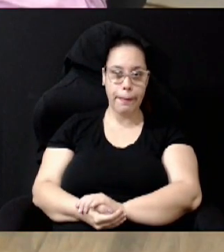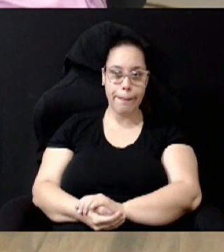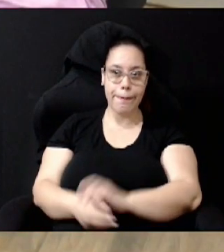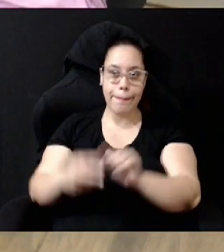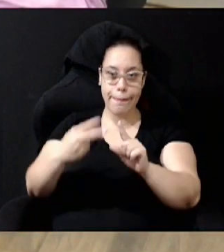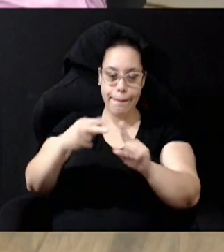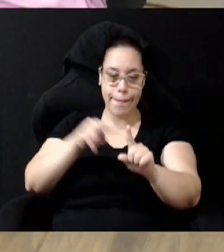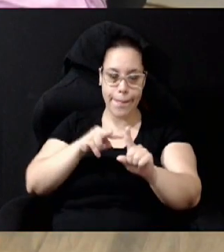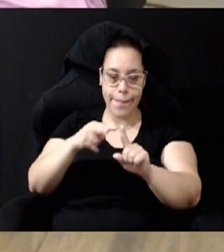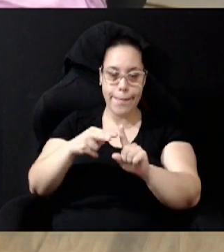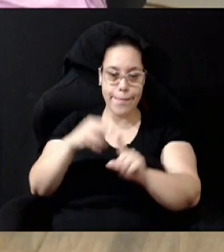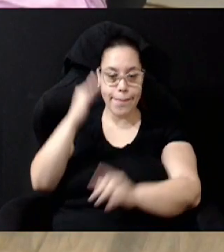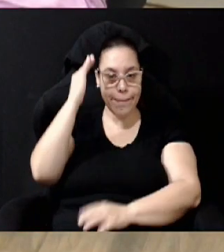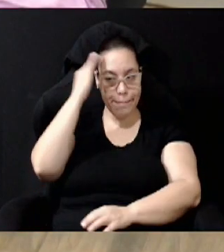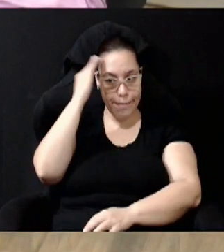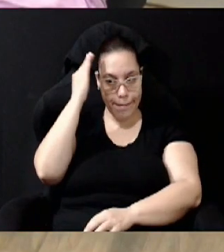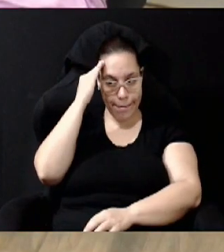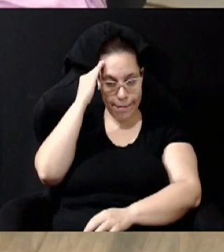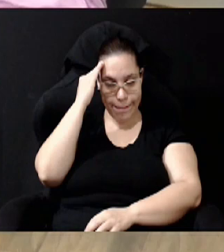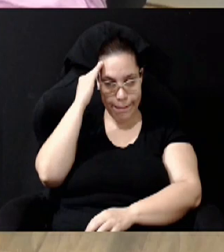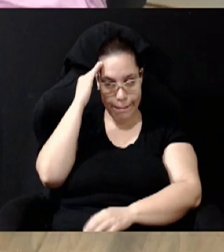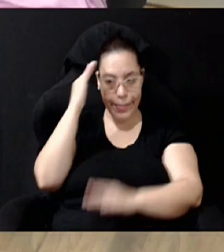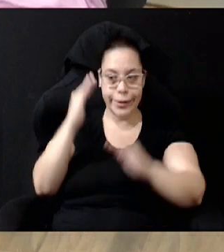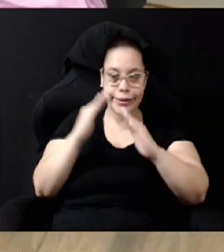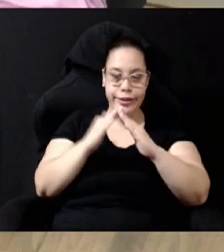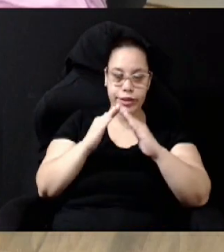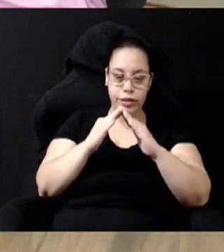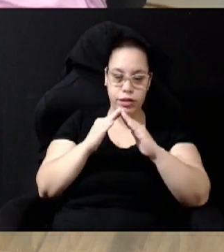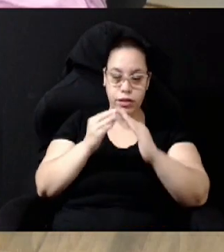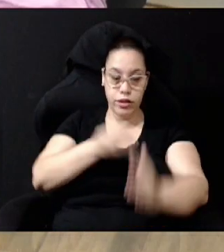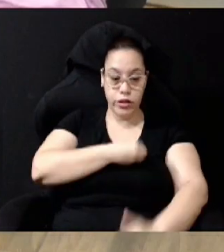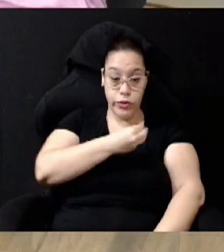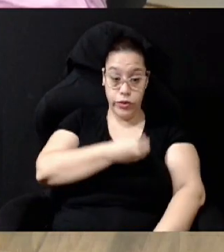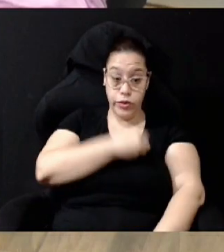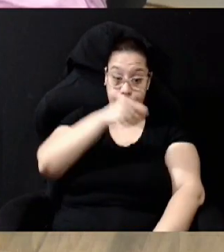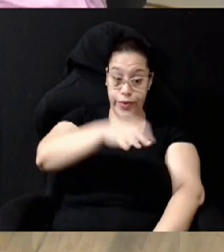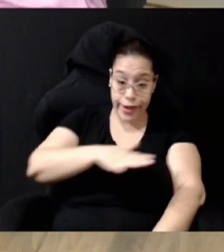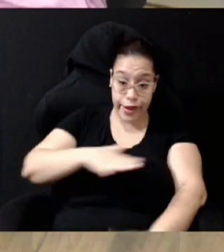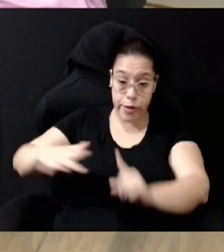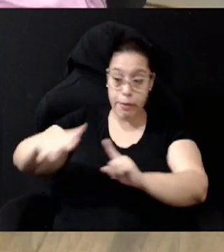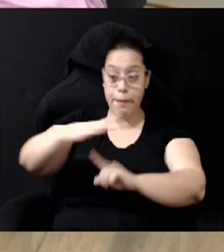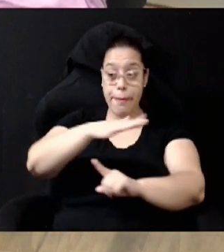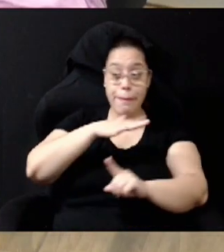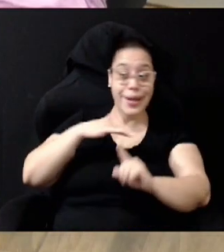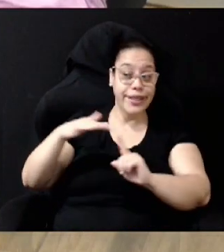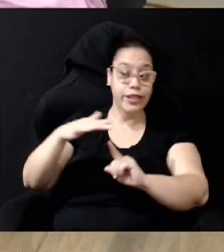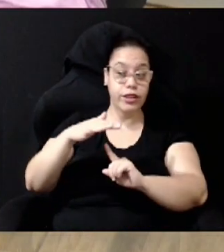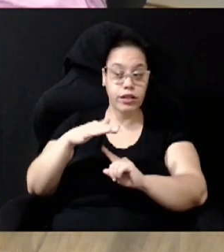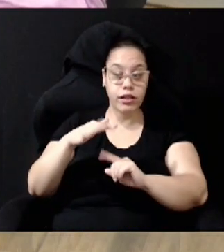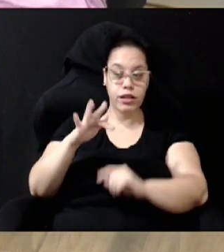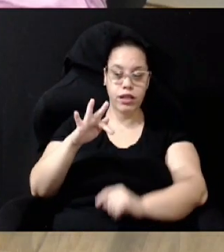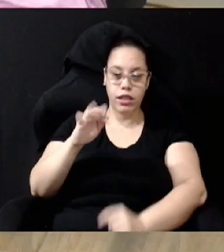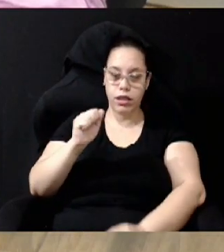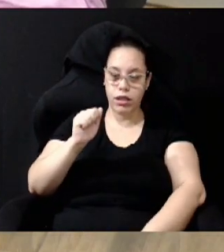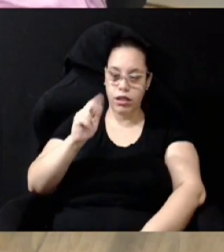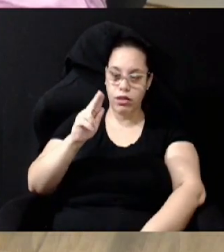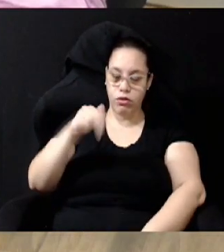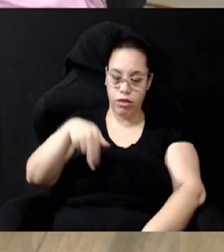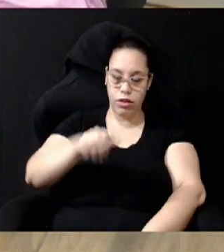conhecimento enquanto morador, enquanto vivência daquele ambiente. Né? Porque tem a fauna, tem a flora,